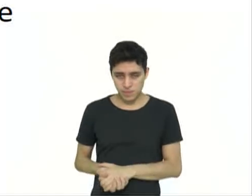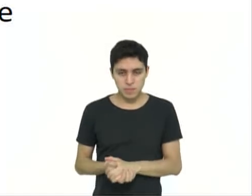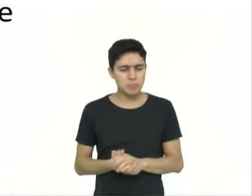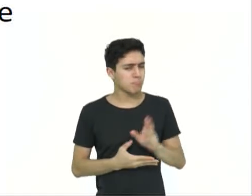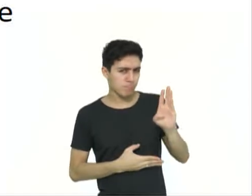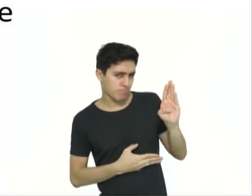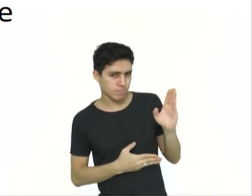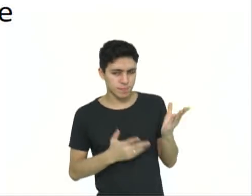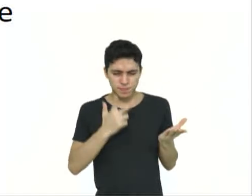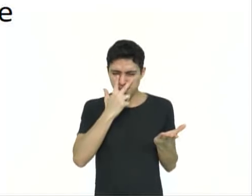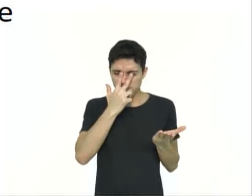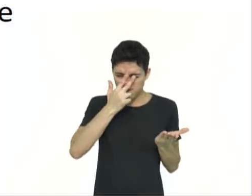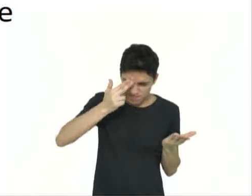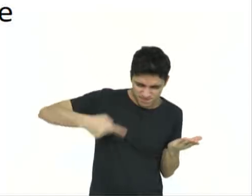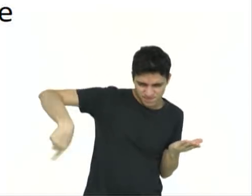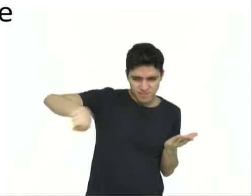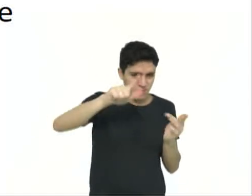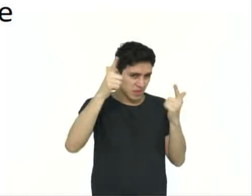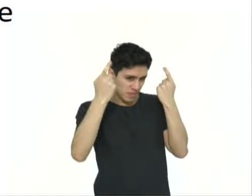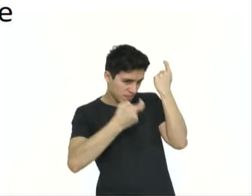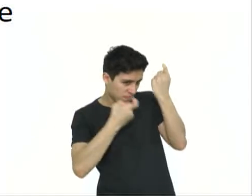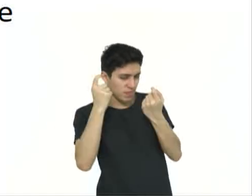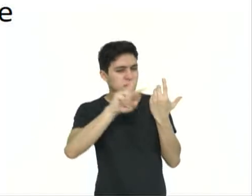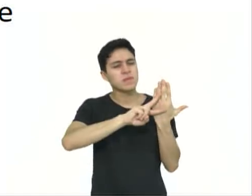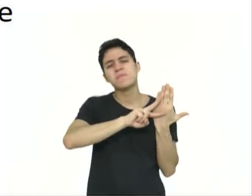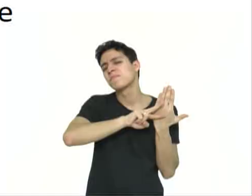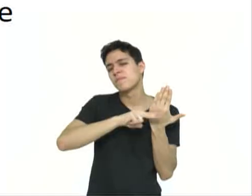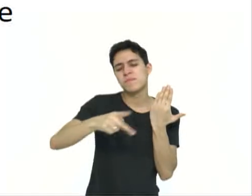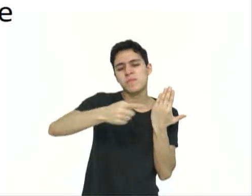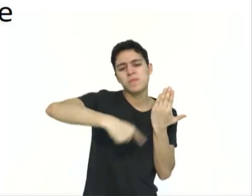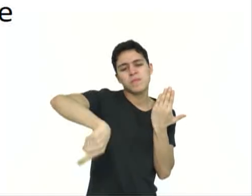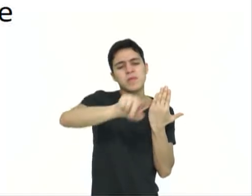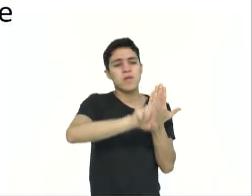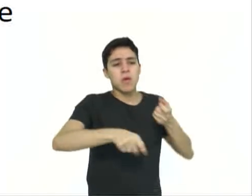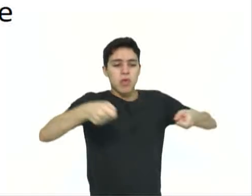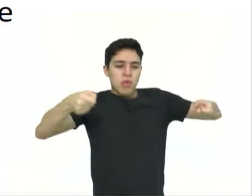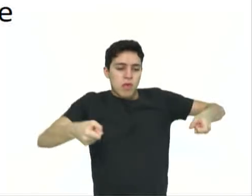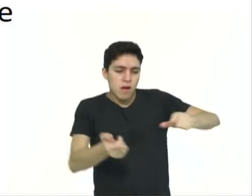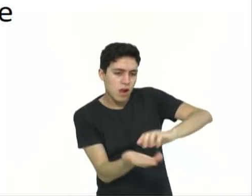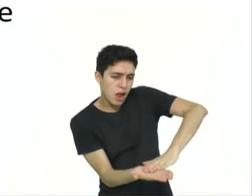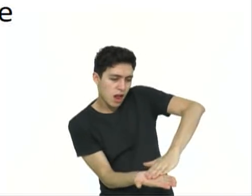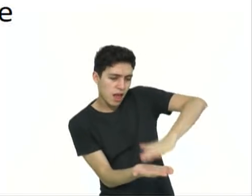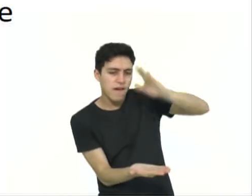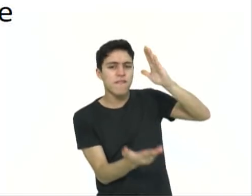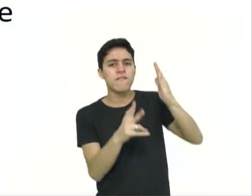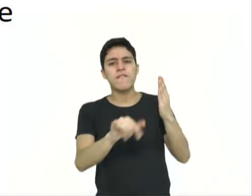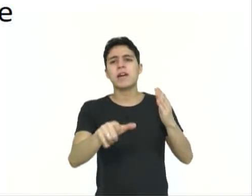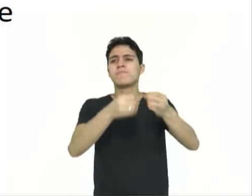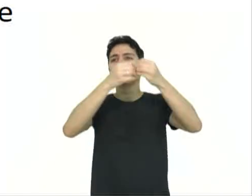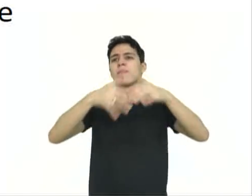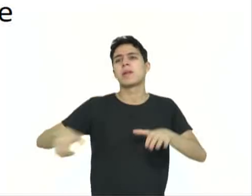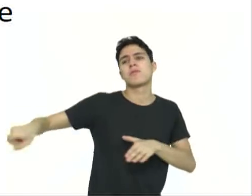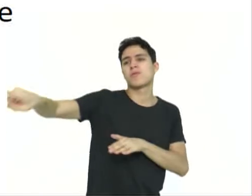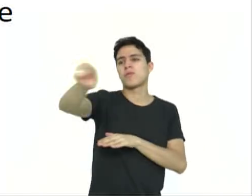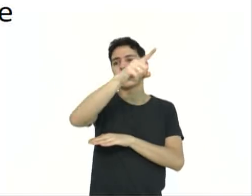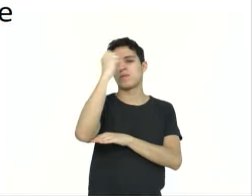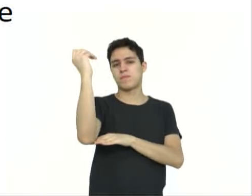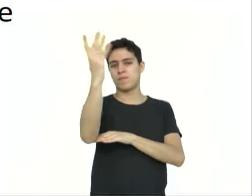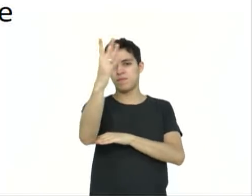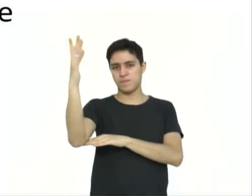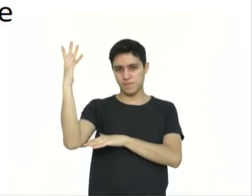Não parecem preocupados com as consequências que o uso destas embalagens causa ao meio ambiente.